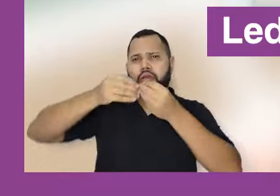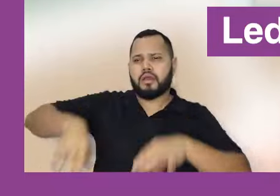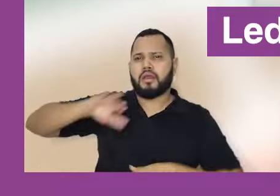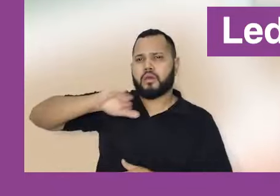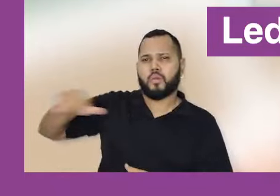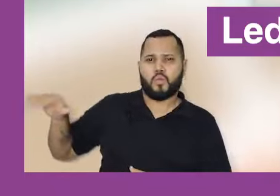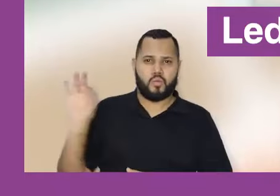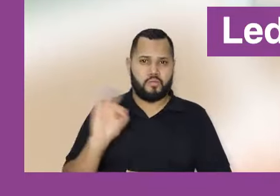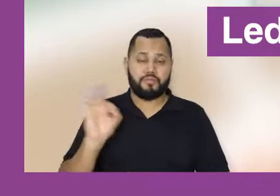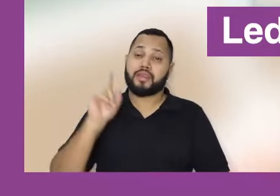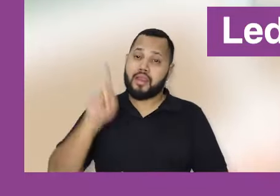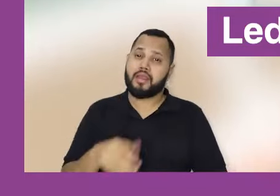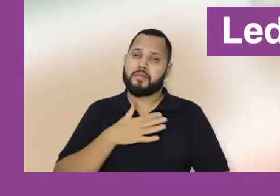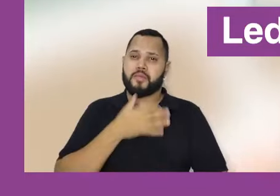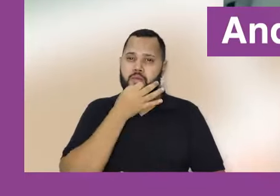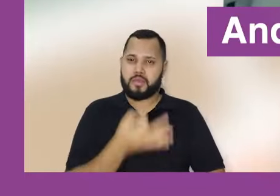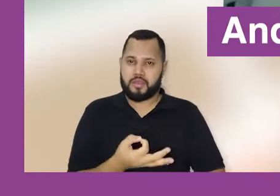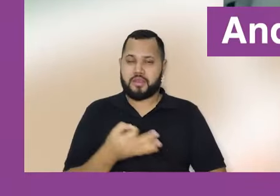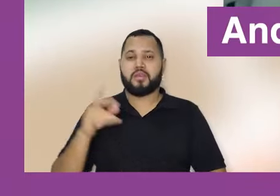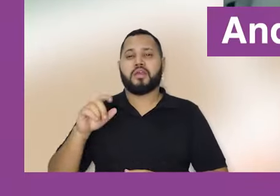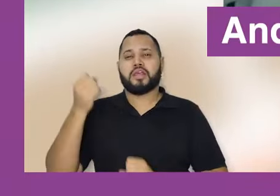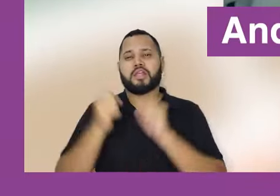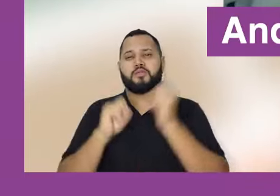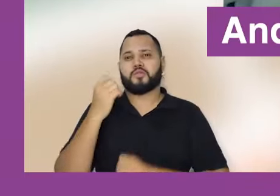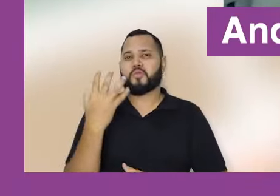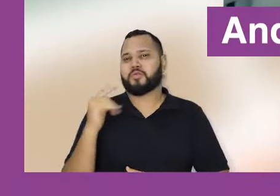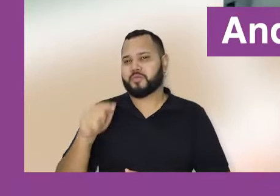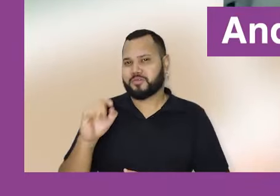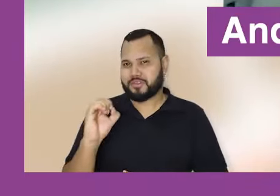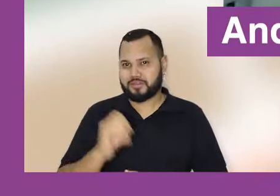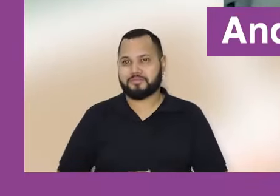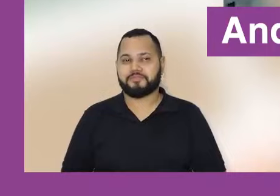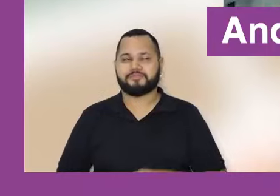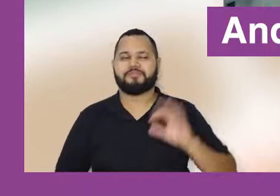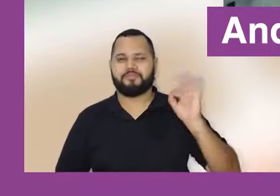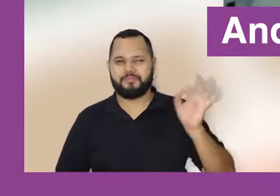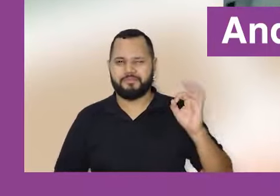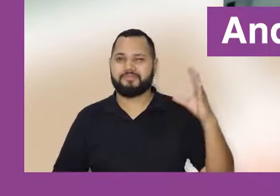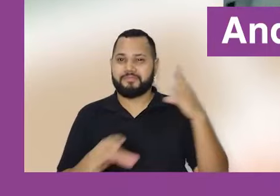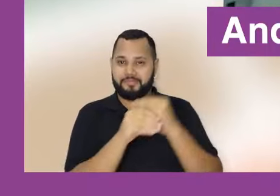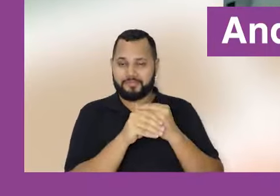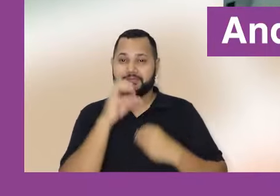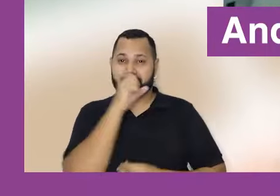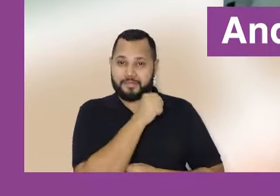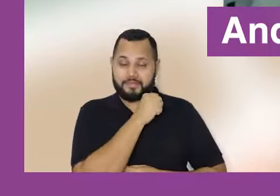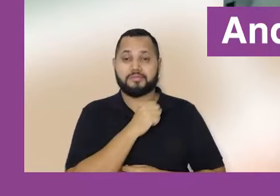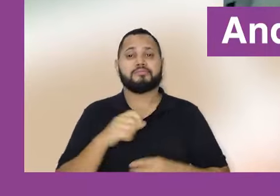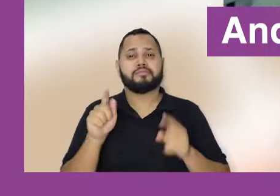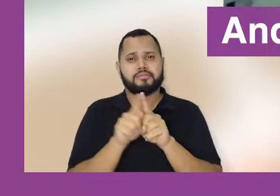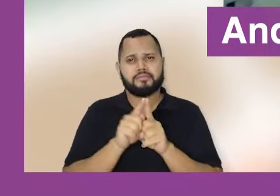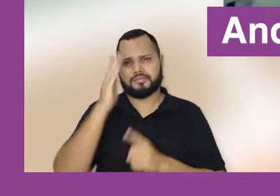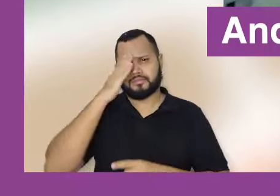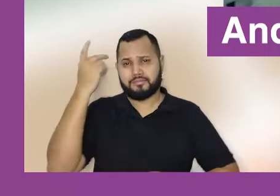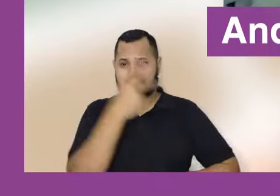Deixado Para Trás Para mim é isso a indústria 4.0 complementando assim rapidamente além